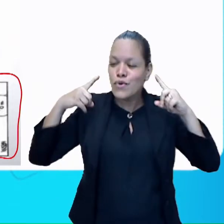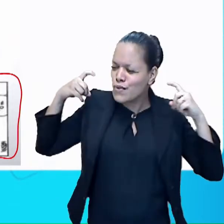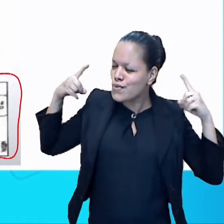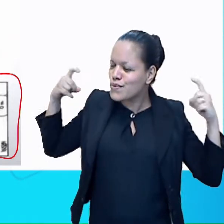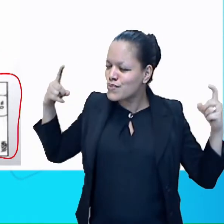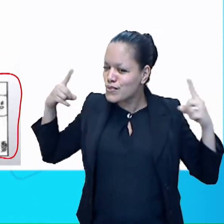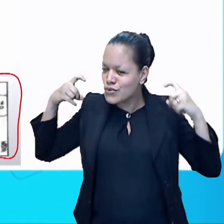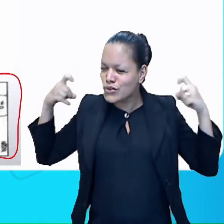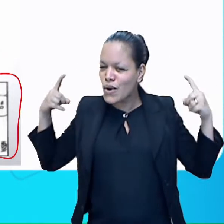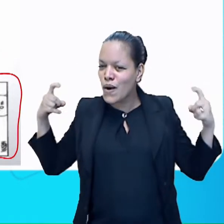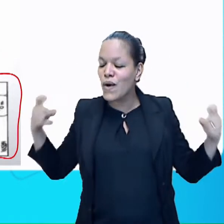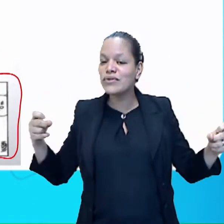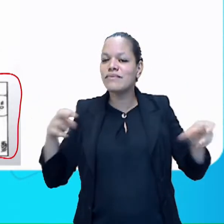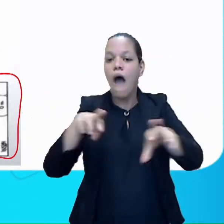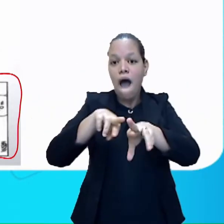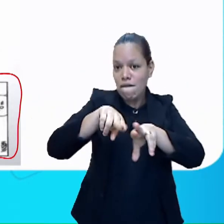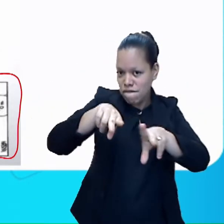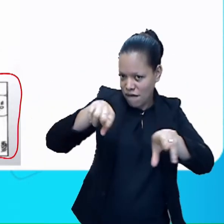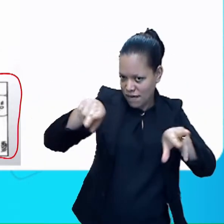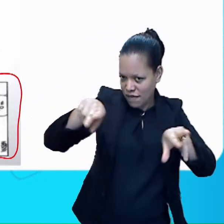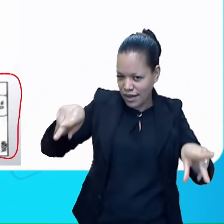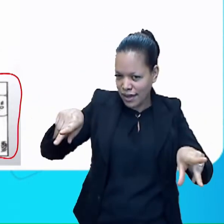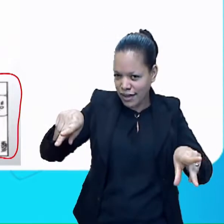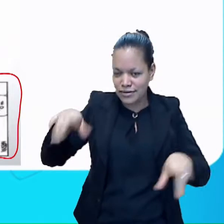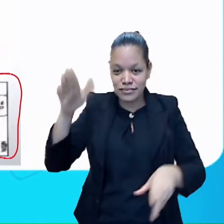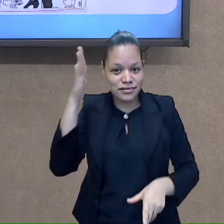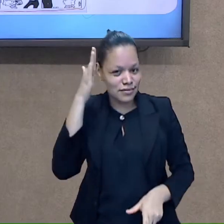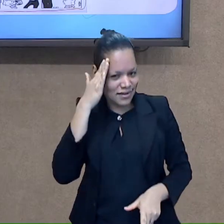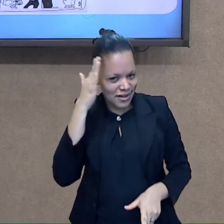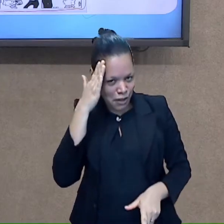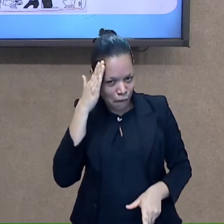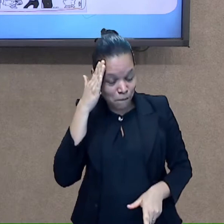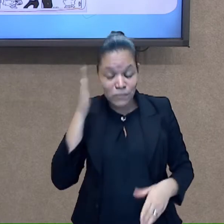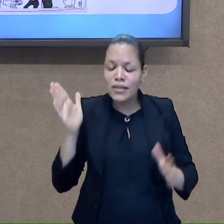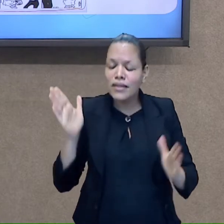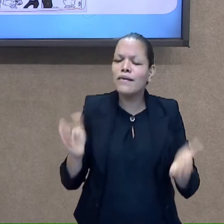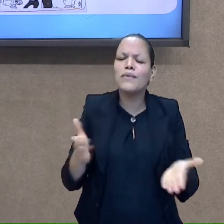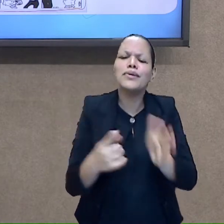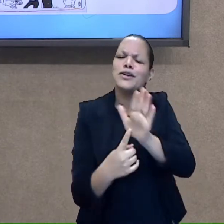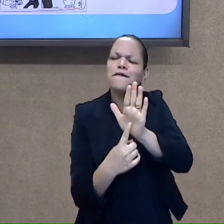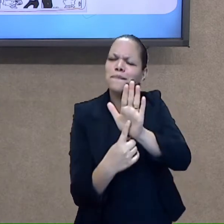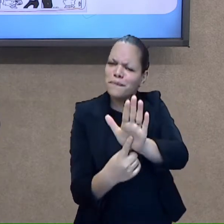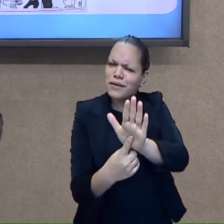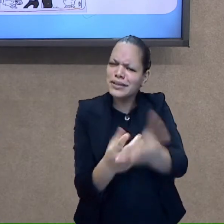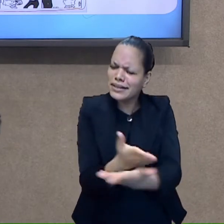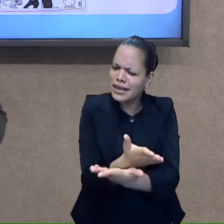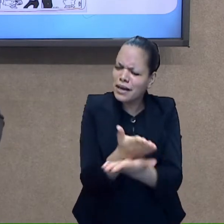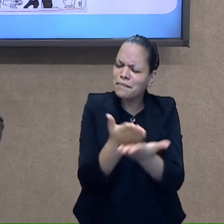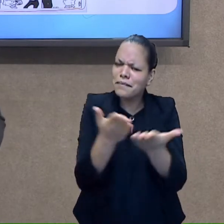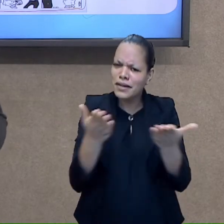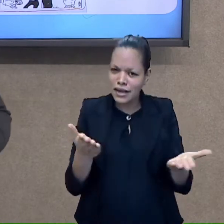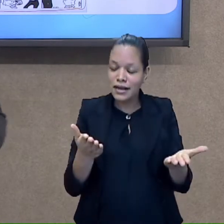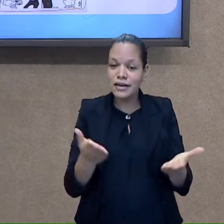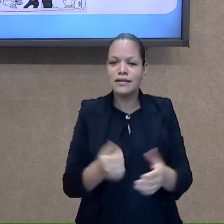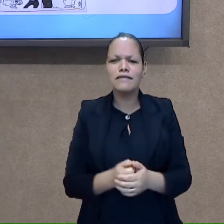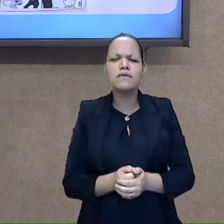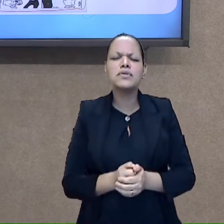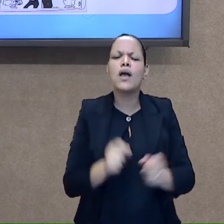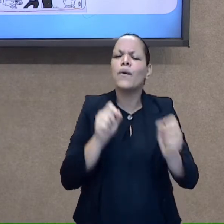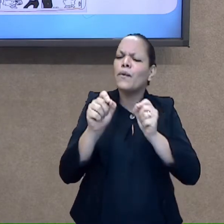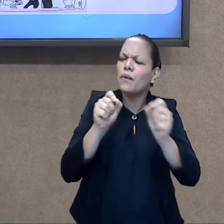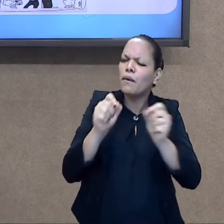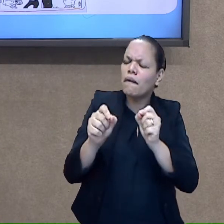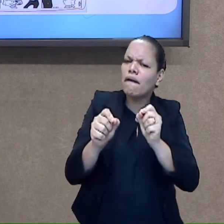tirinha quer passar. E a gente aqui hoje nós vamos estudar, justamente aprofundar no que as tirinhas querem